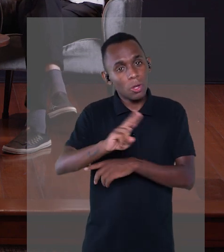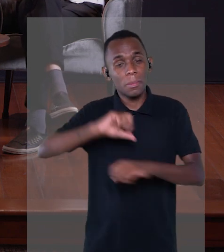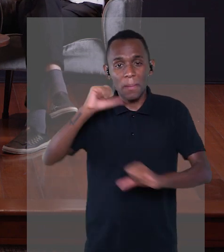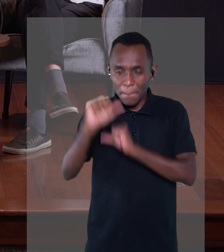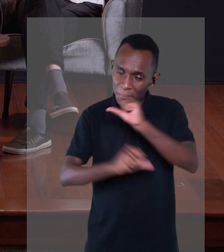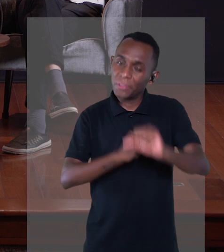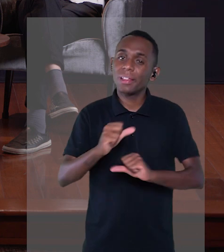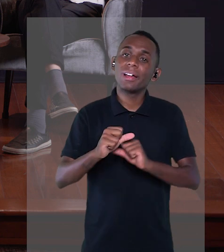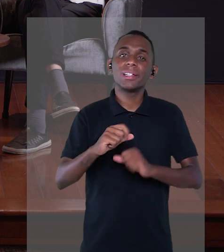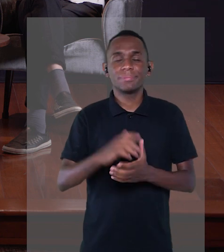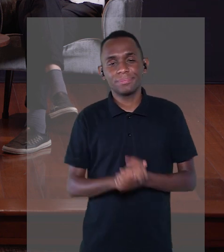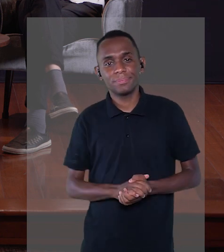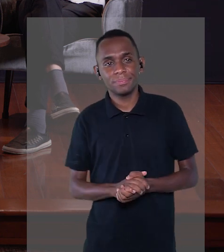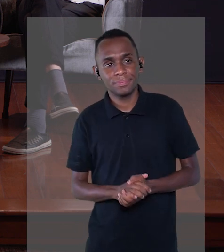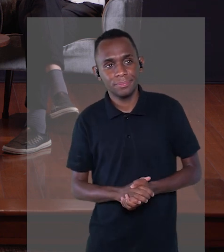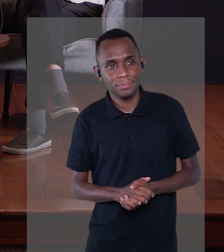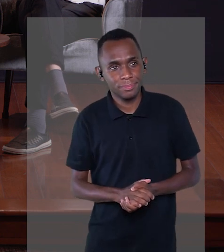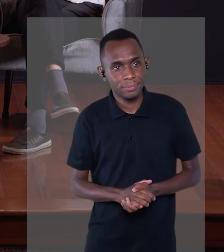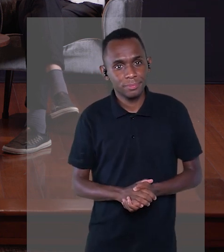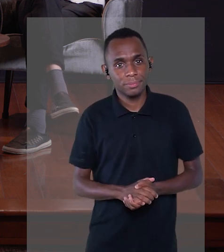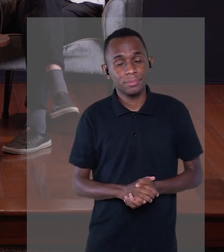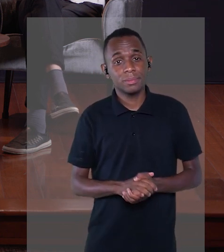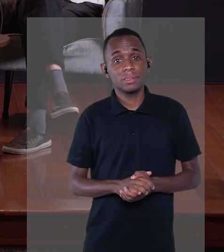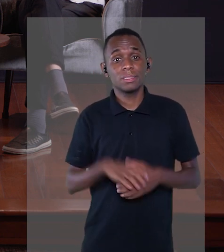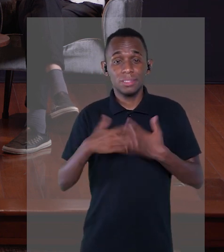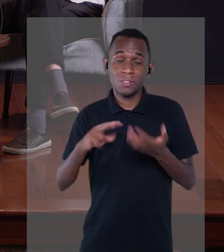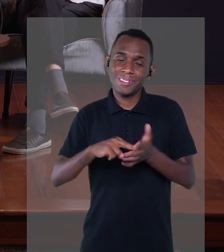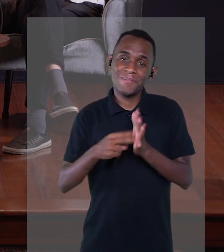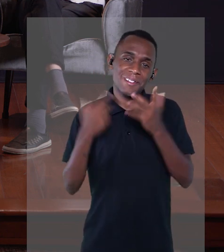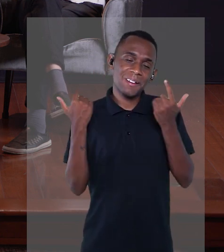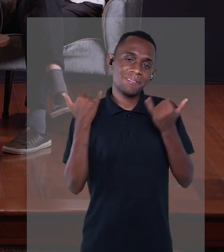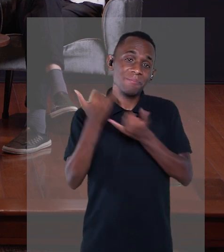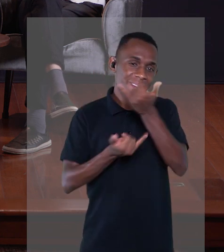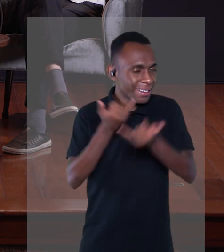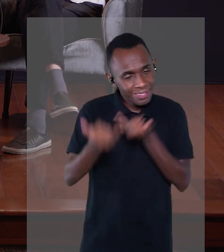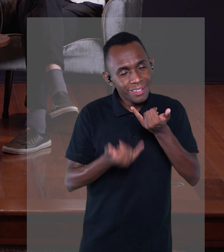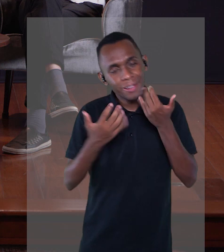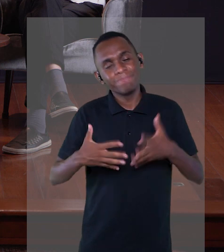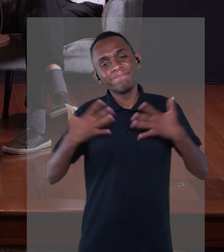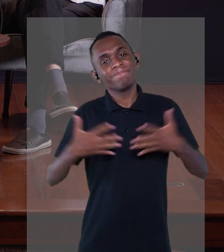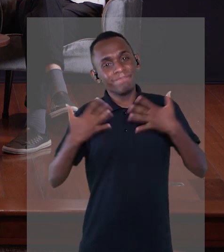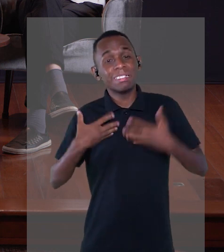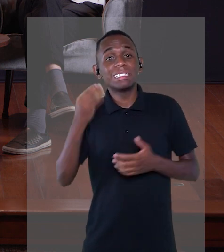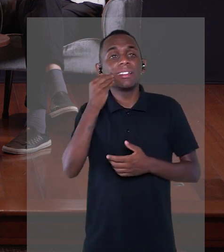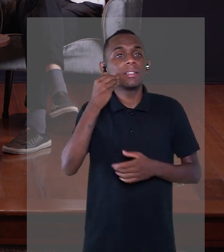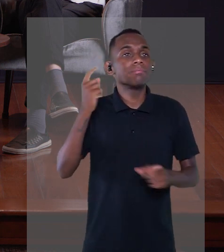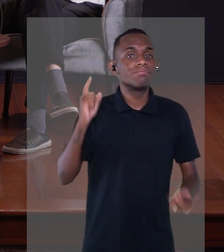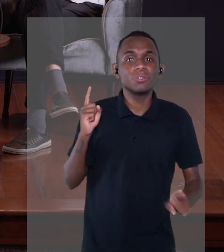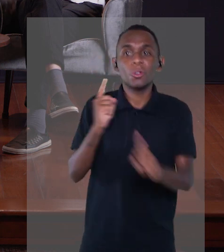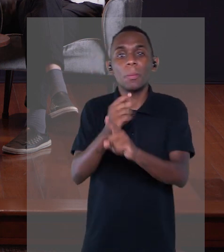têm que adotar apelidos. Aí acaba sendo uma brincadeira também, né? Que uma diversão, que eu acho que é tentar